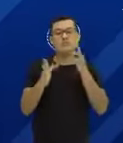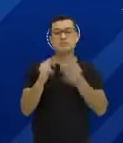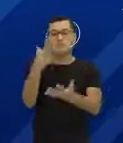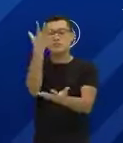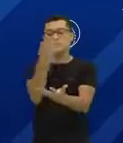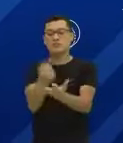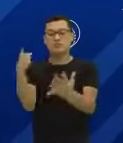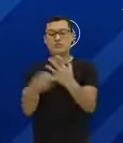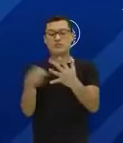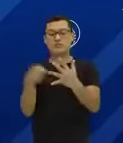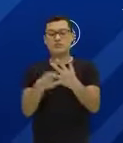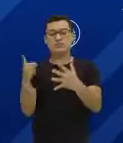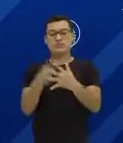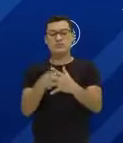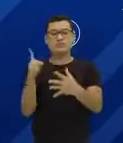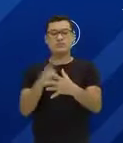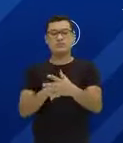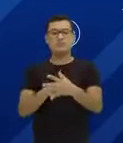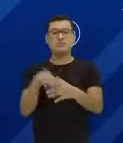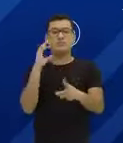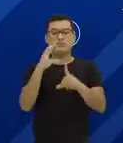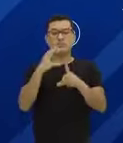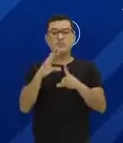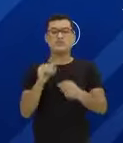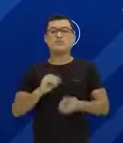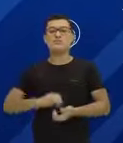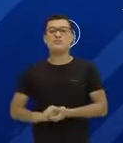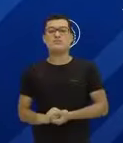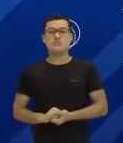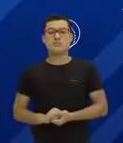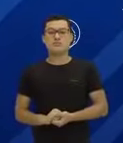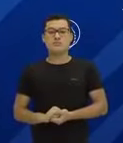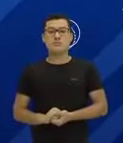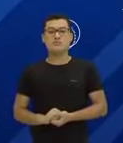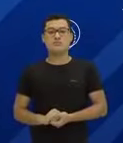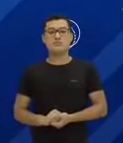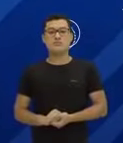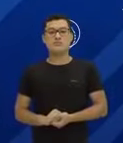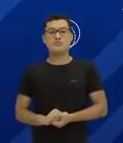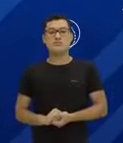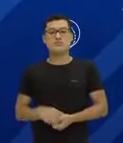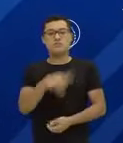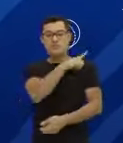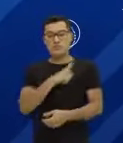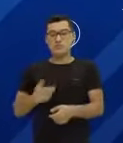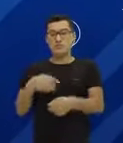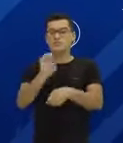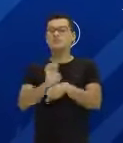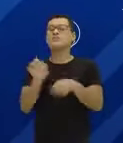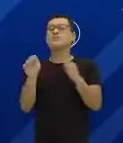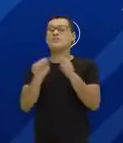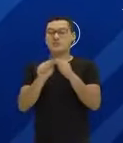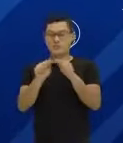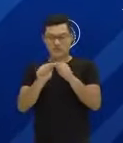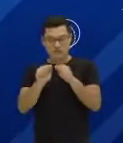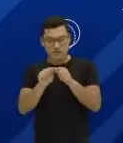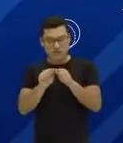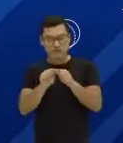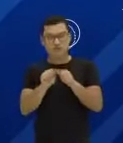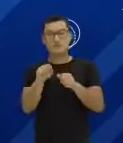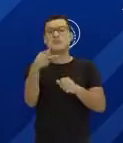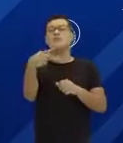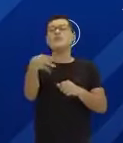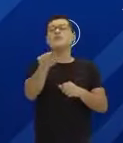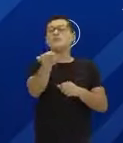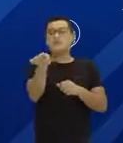baixando o aplicativo Cultura Rede de Comunicação. Gente, o governo do estado está fazendo a parte dele.